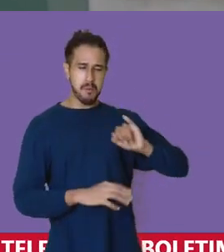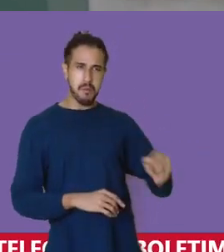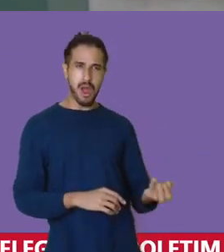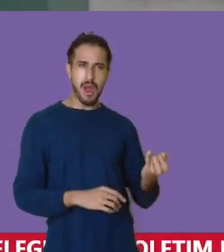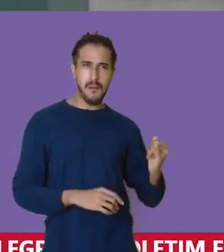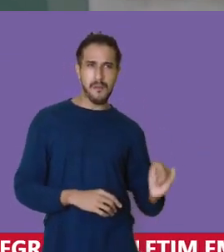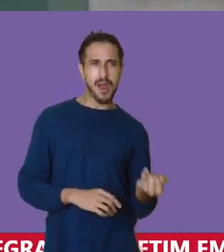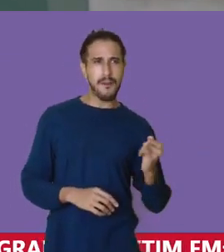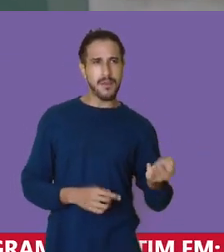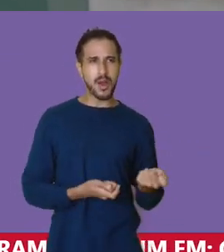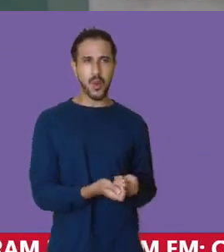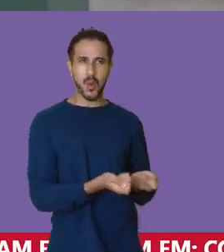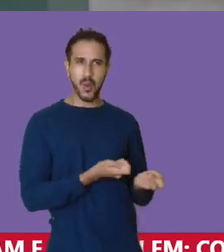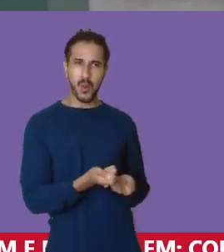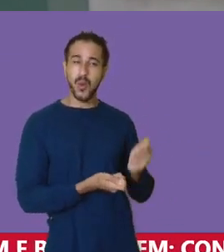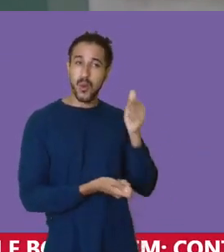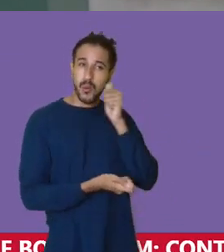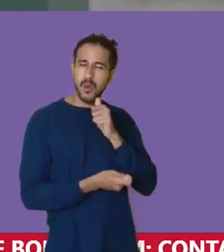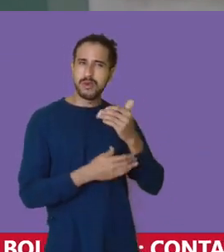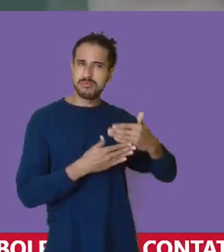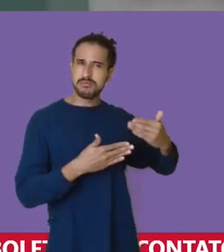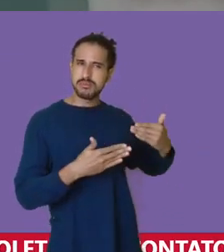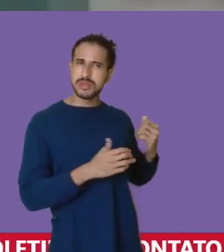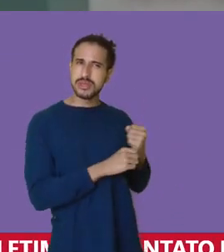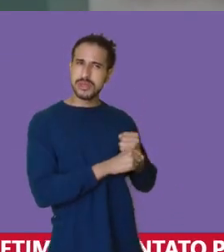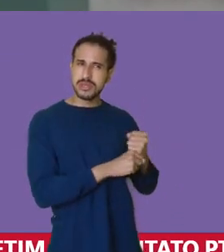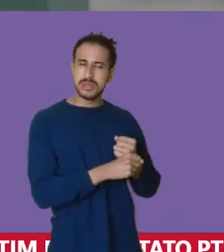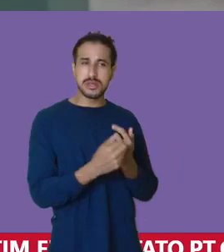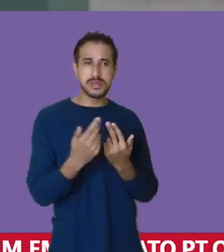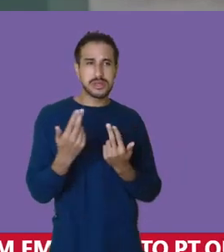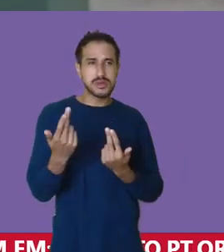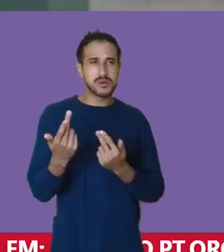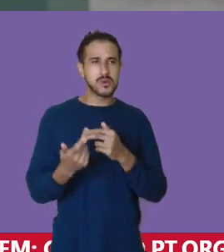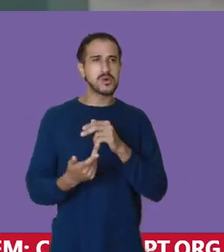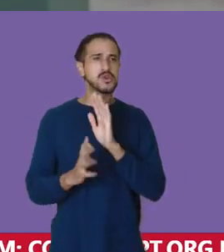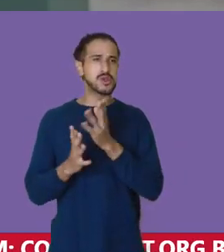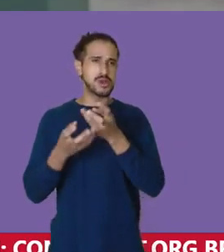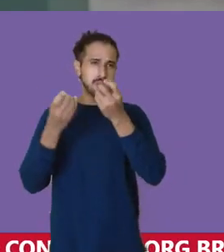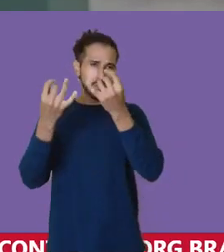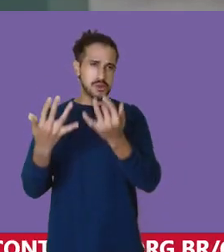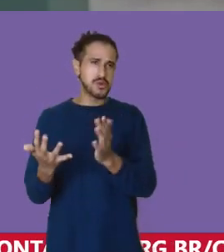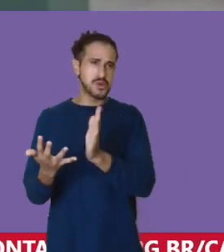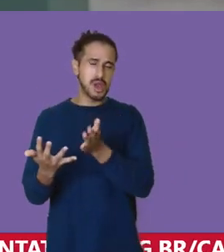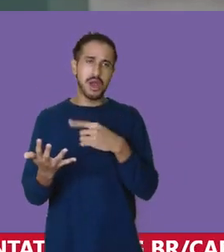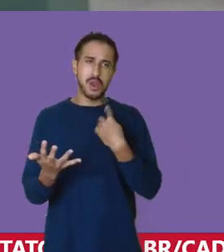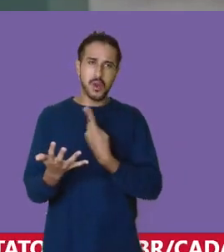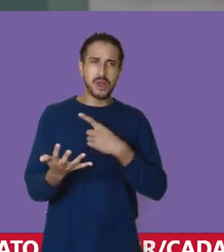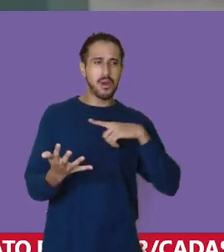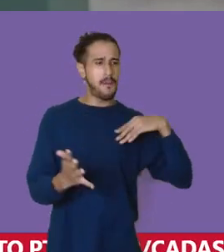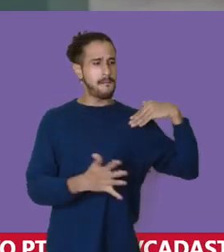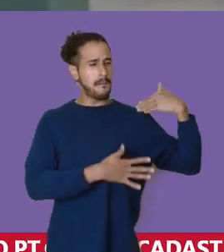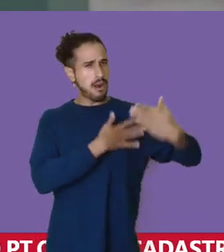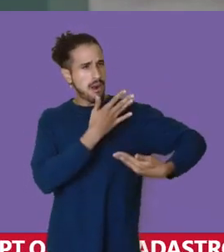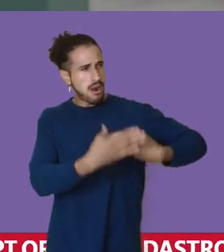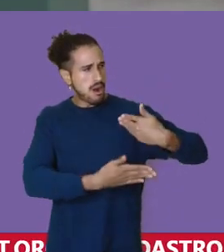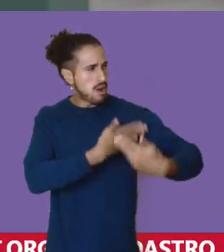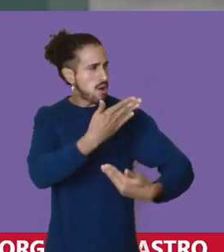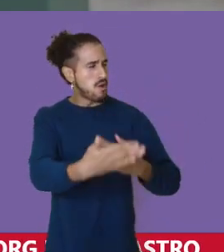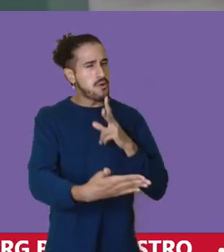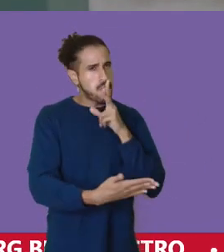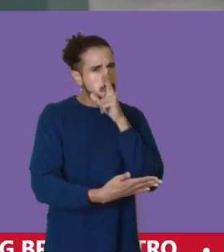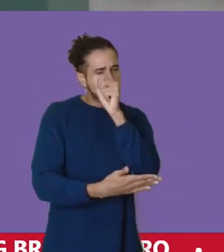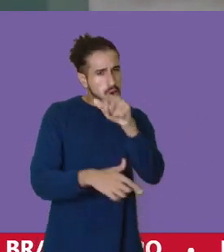exploração e de dominação, né? E nos últimos anos, como já foi dito, a gente tem um processo grande